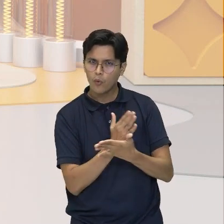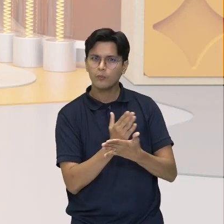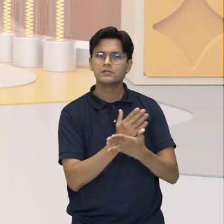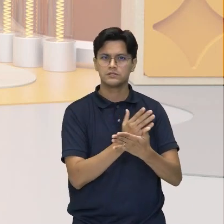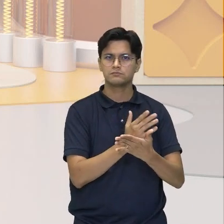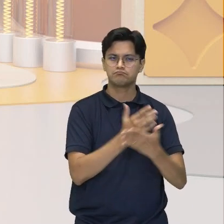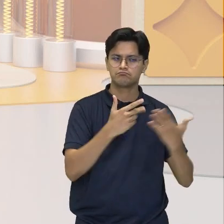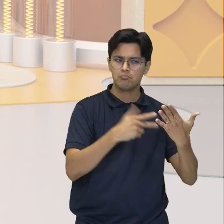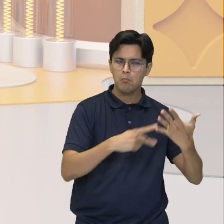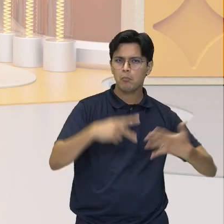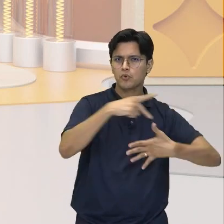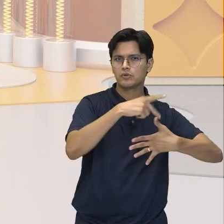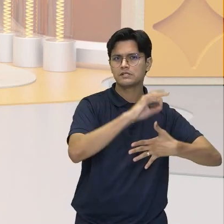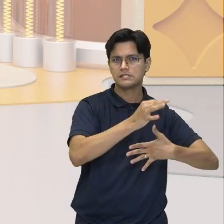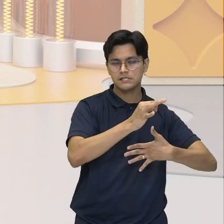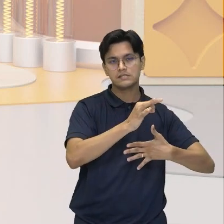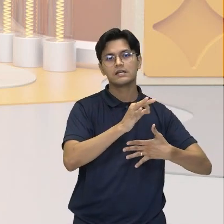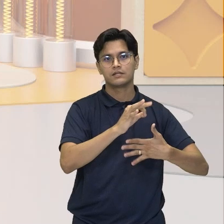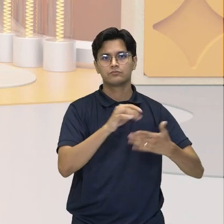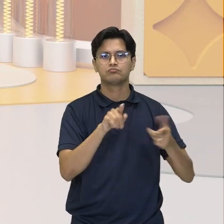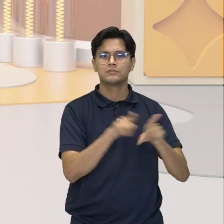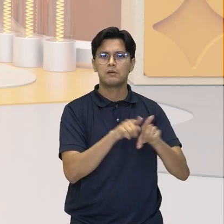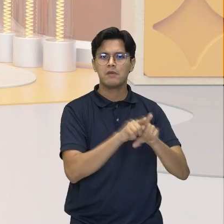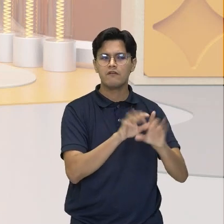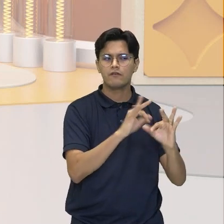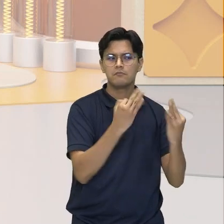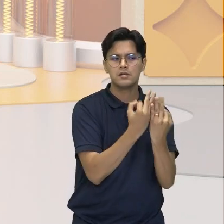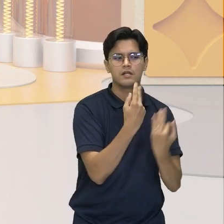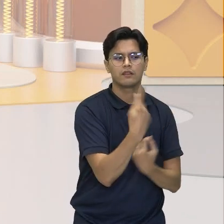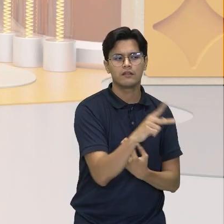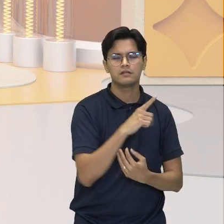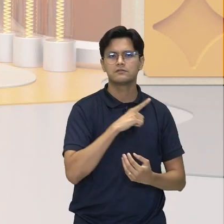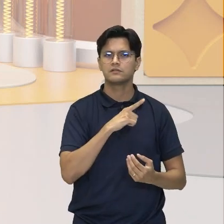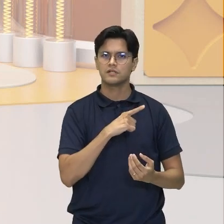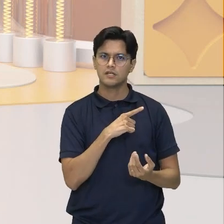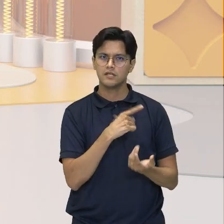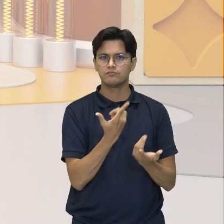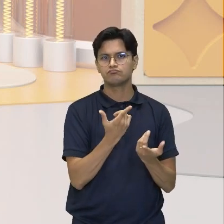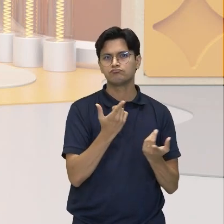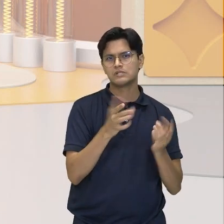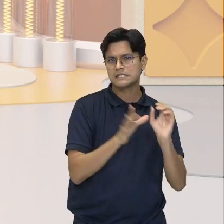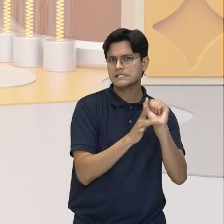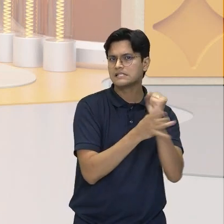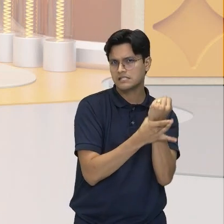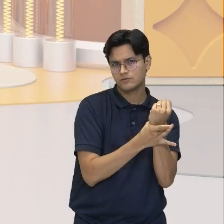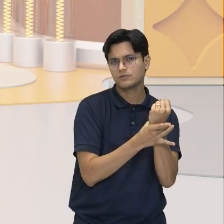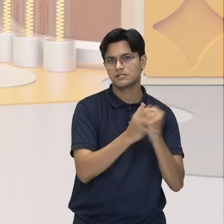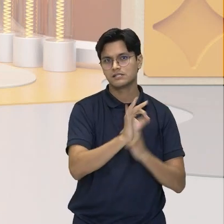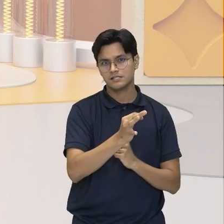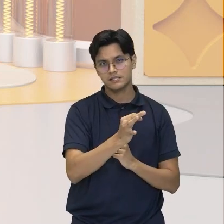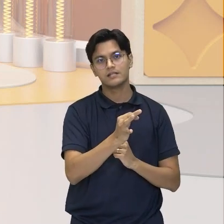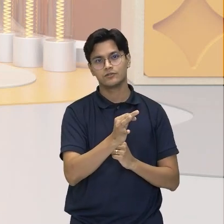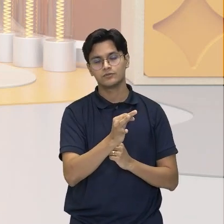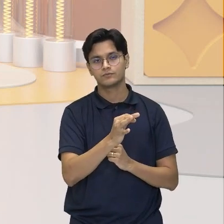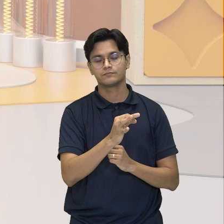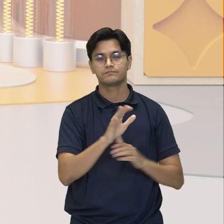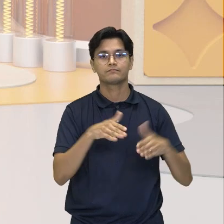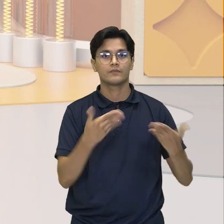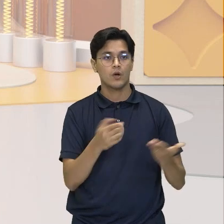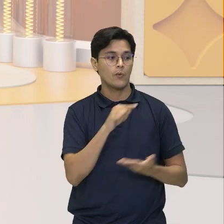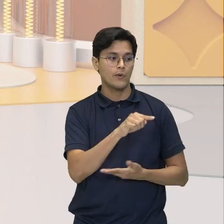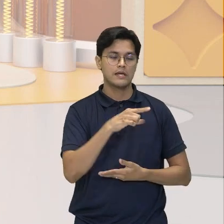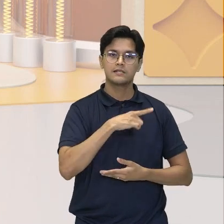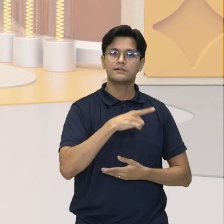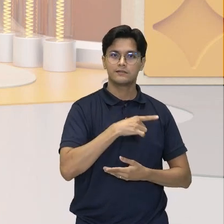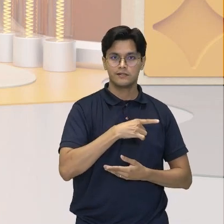a esse indígena e à sua família, que não seria levado como escravizado, por exemplo. Então, ele tinha essa obrigação,